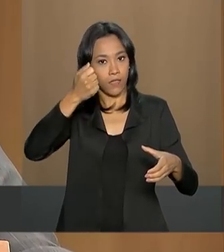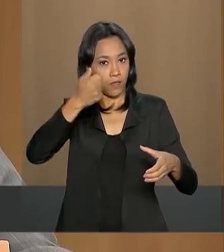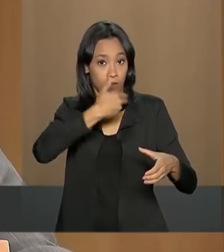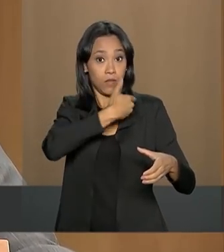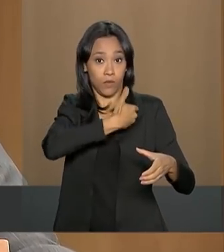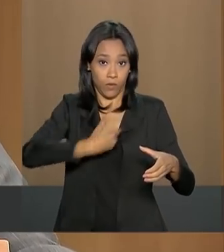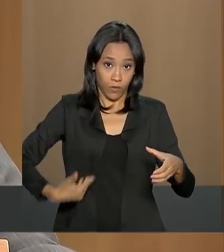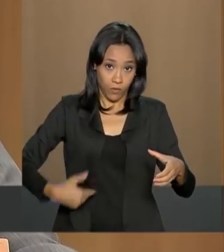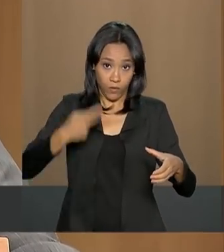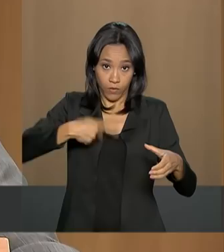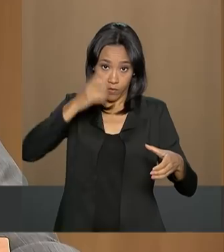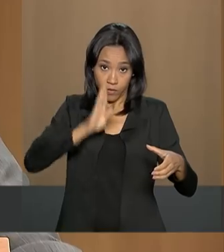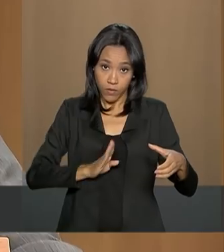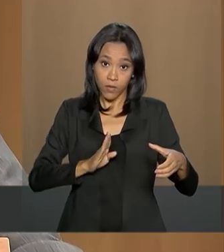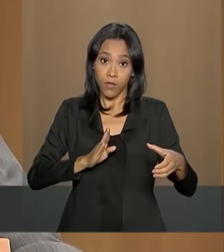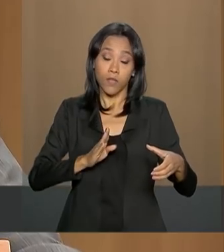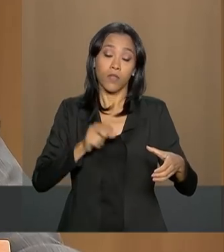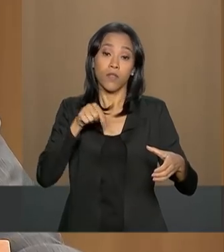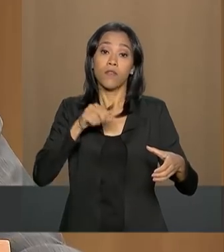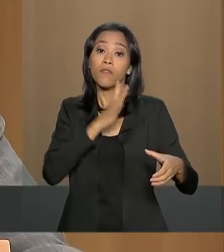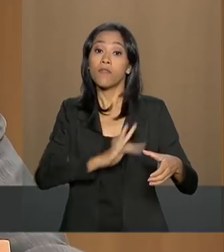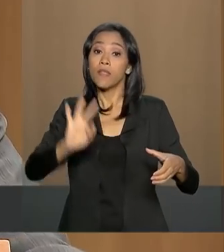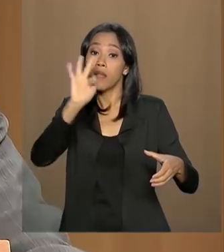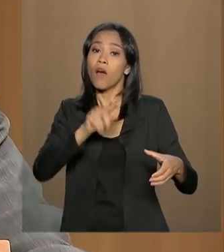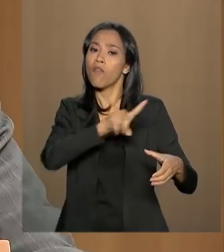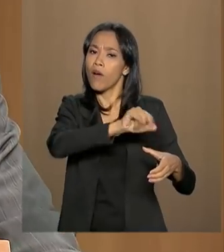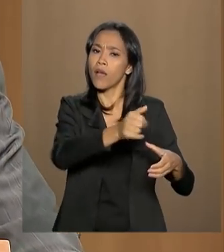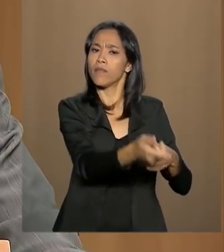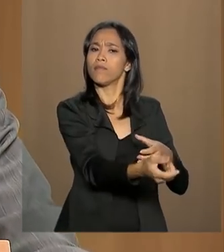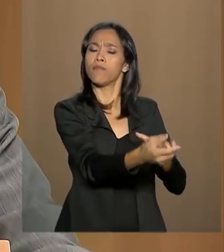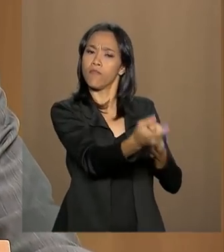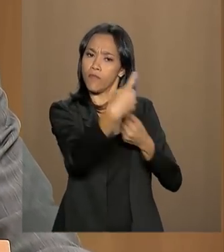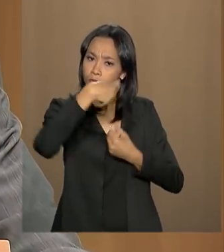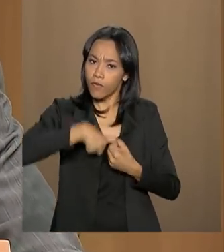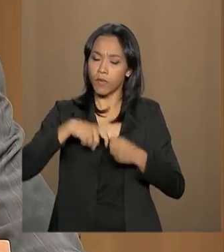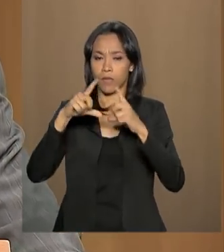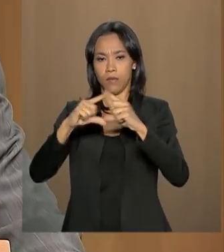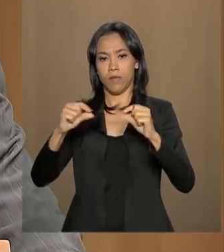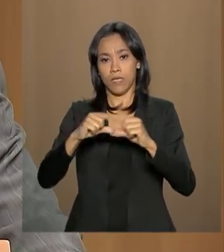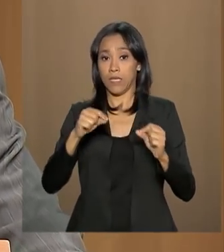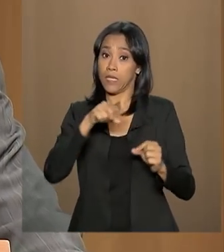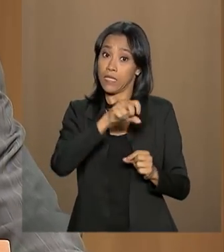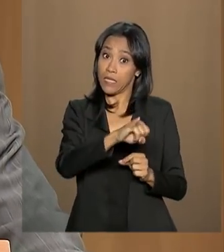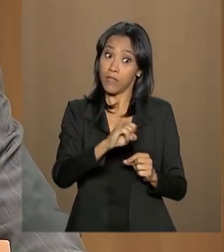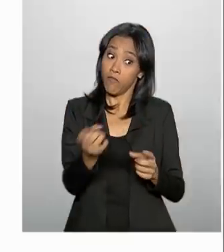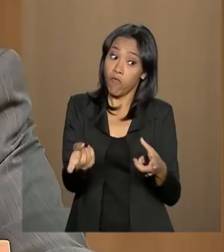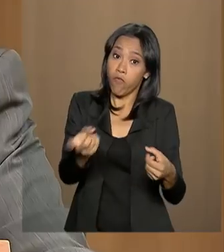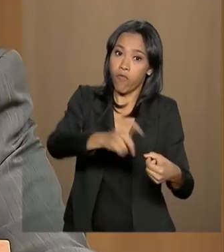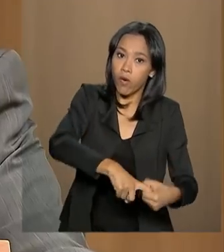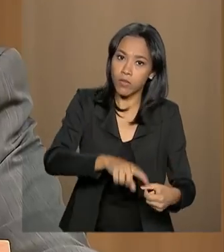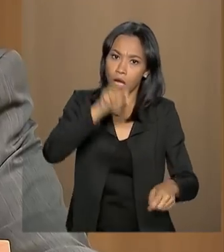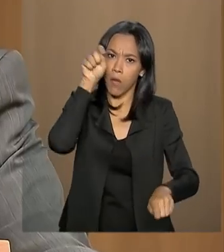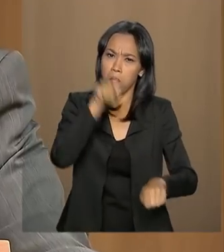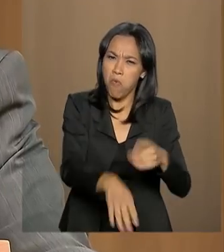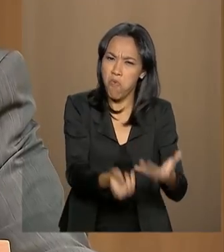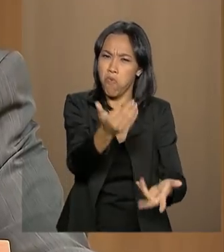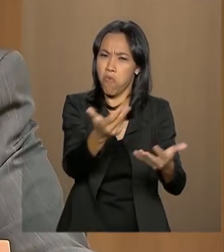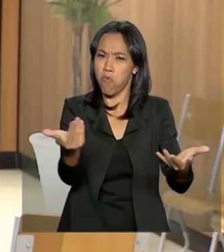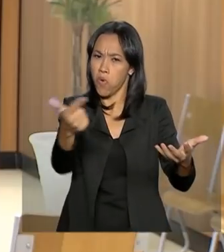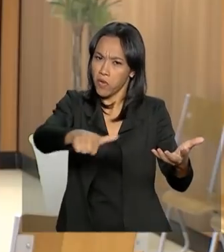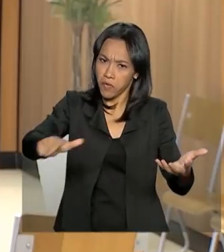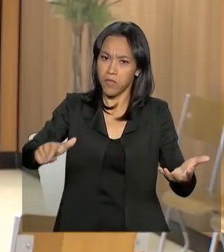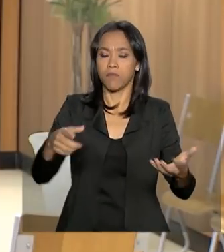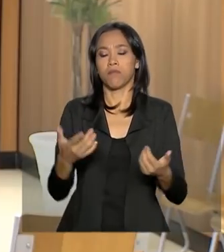a gente vai sentindo, à medida que o tempo vai passando, se os ataques podem retornar ou não. Começa essa semana.